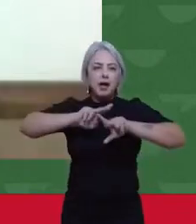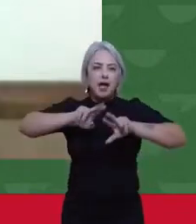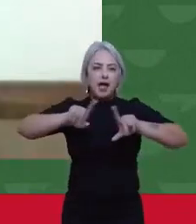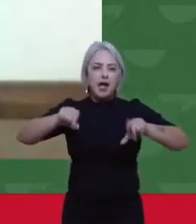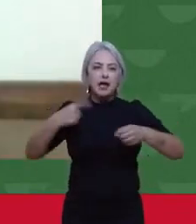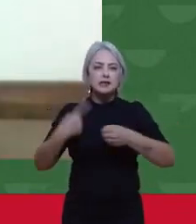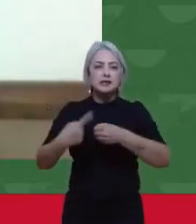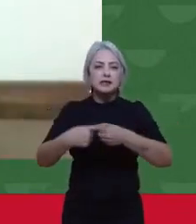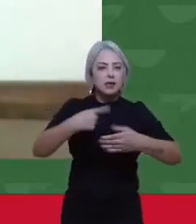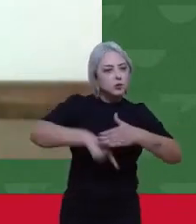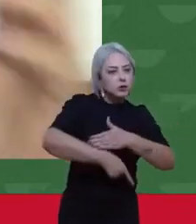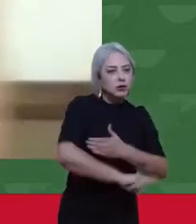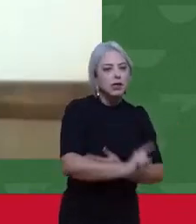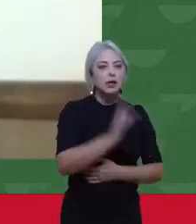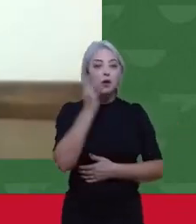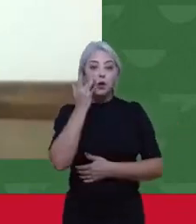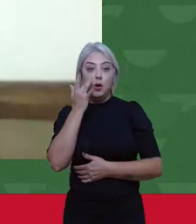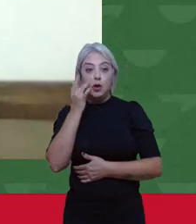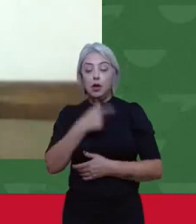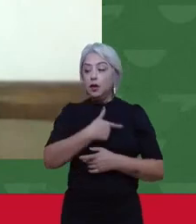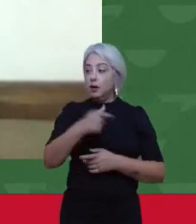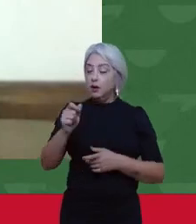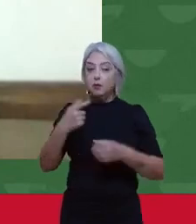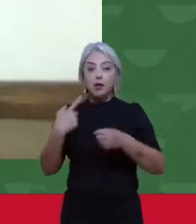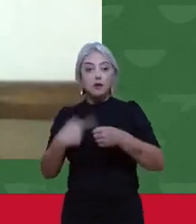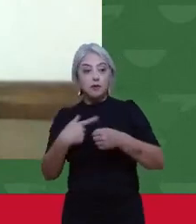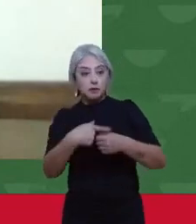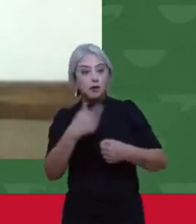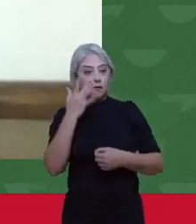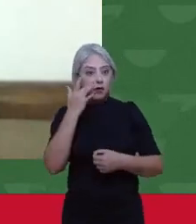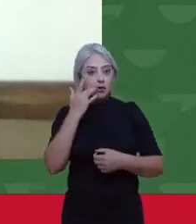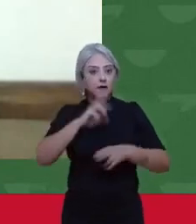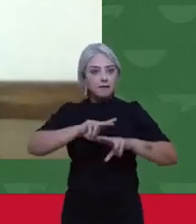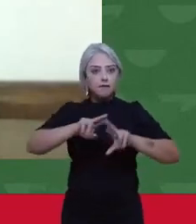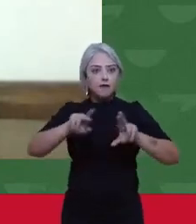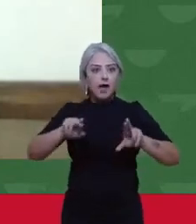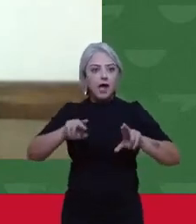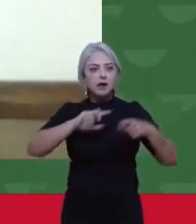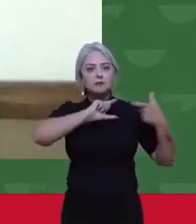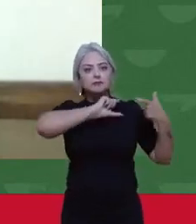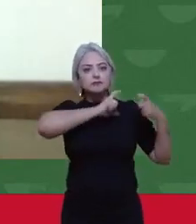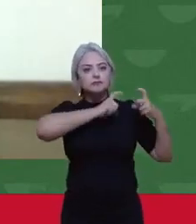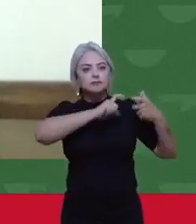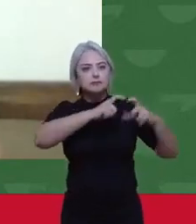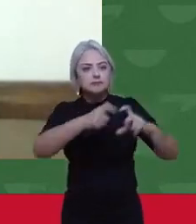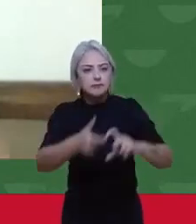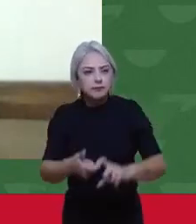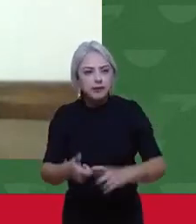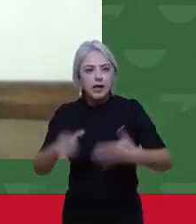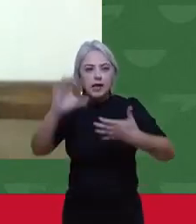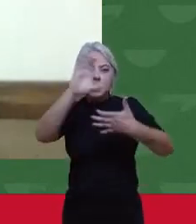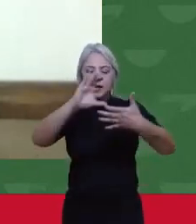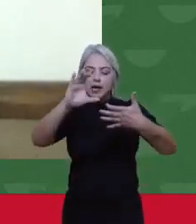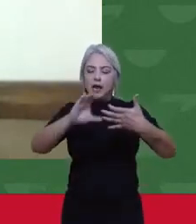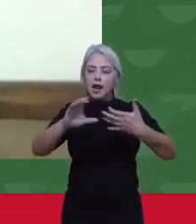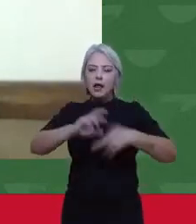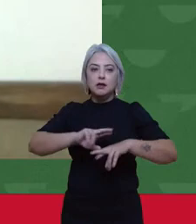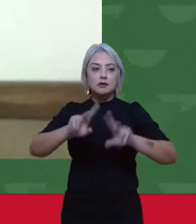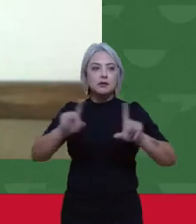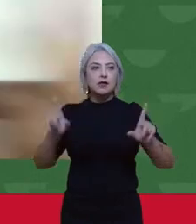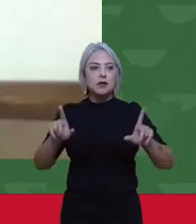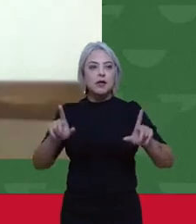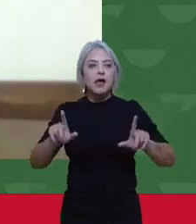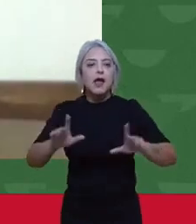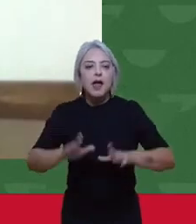várias cidades do interior do estado de Ceará, que iam para Fortaleza, como também várias gerações e classes sociais diferenciadas. Era